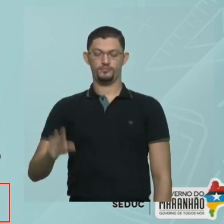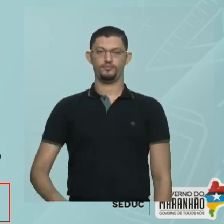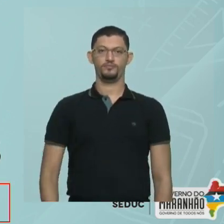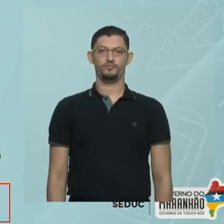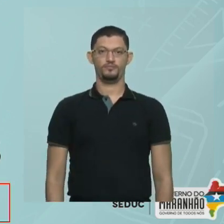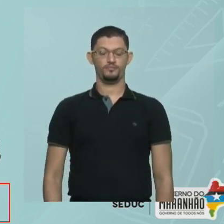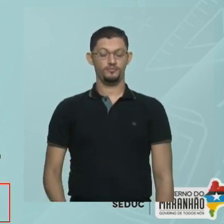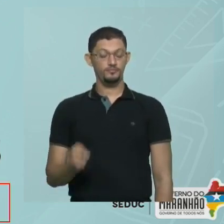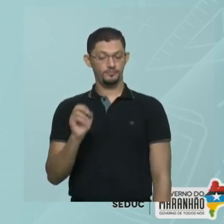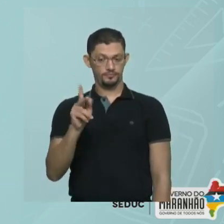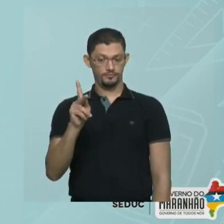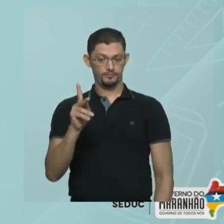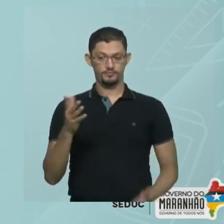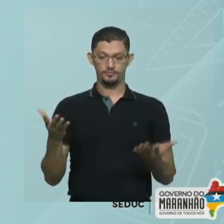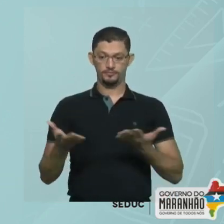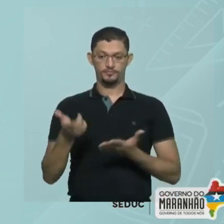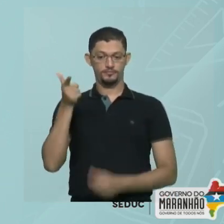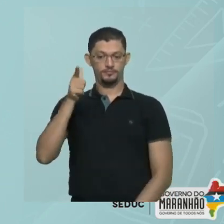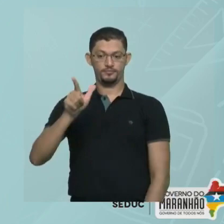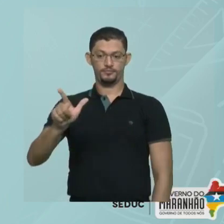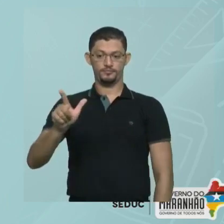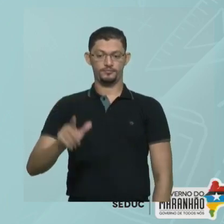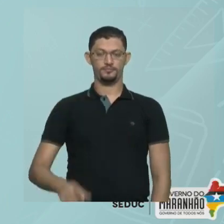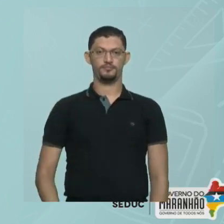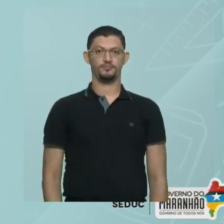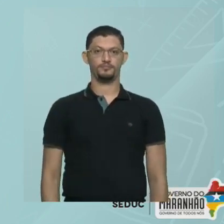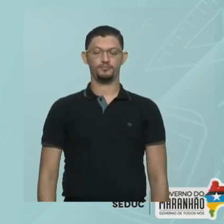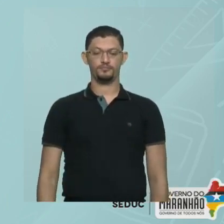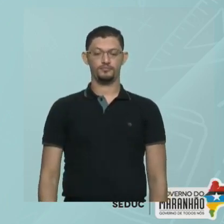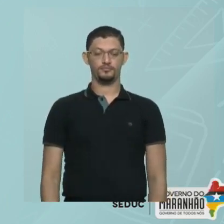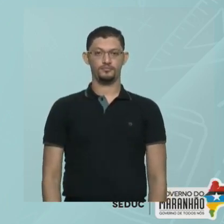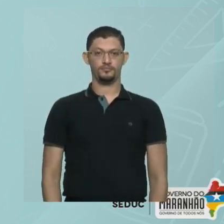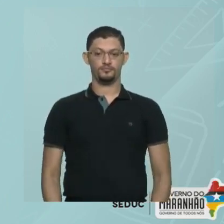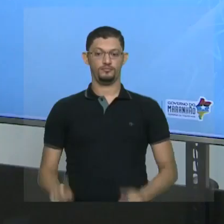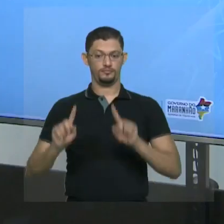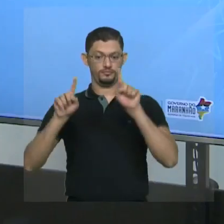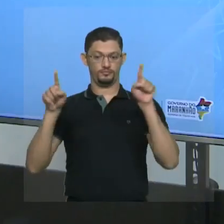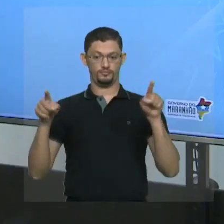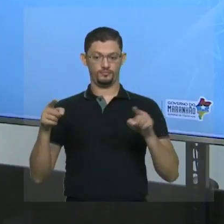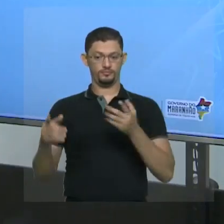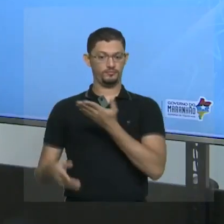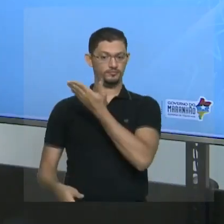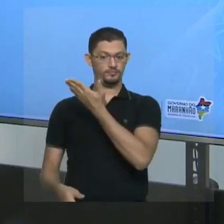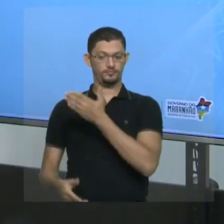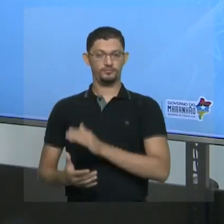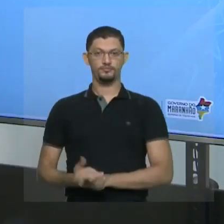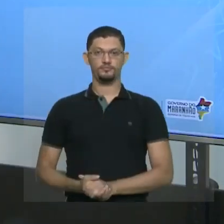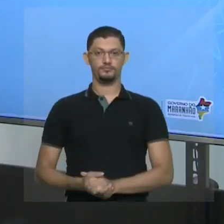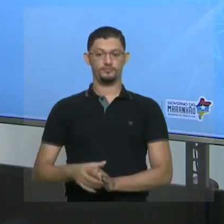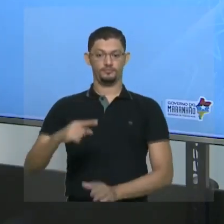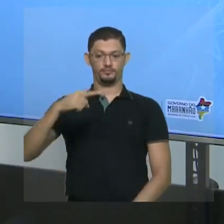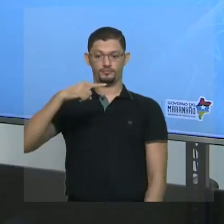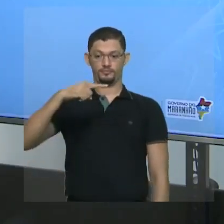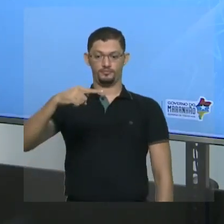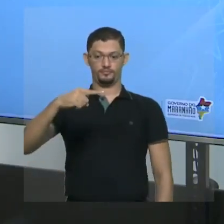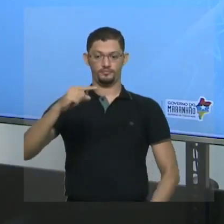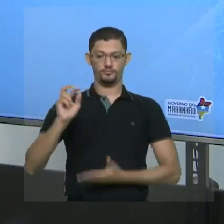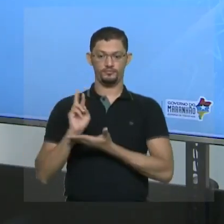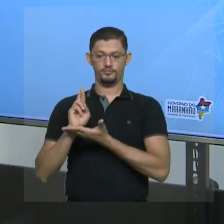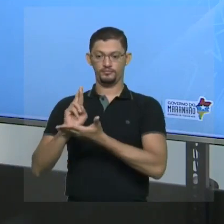2.205, tranquilo? Então vamos lá. Esse mesmo fator de atualização, quando eu uso o menos,